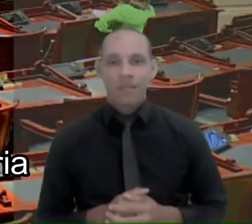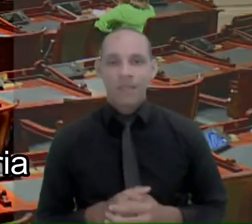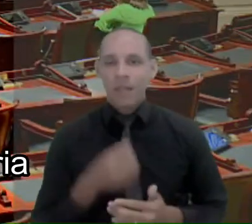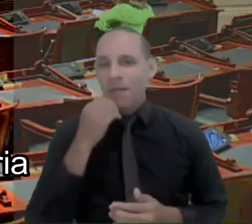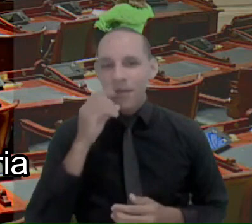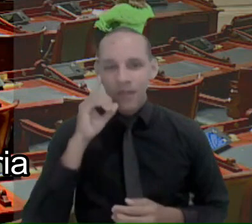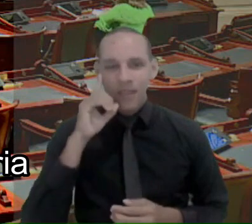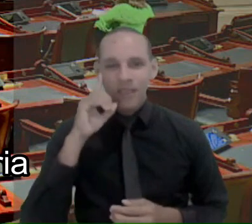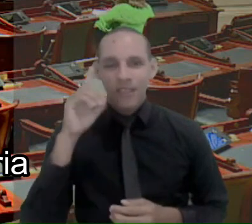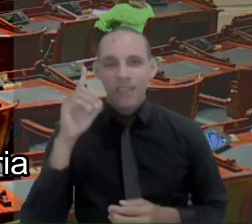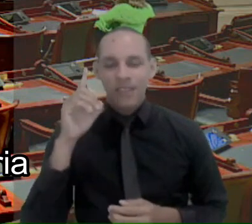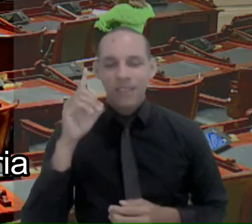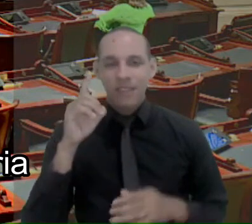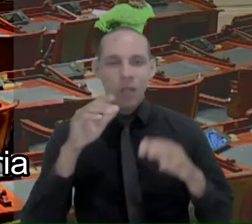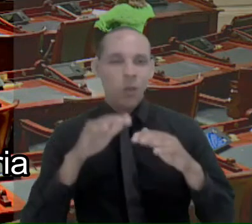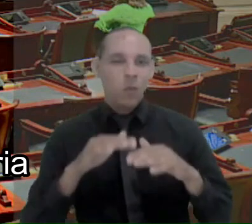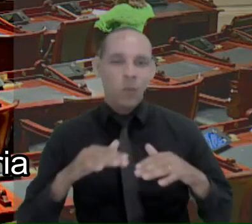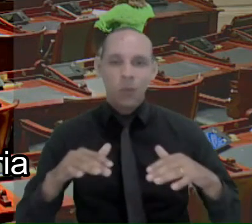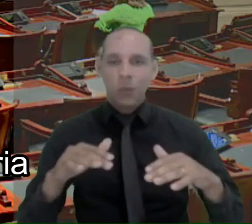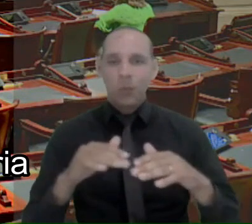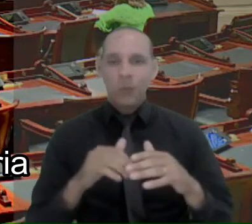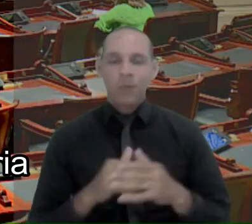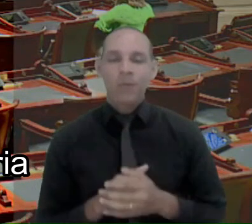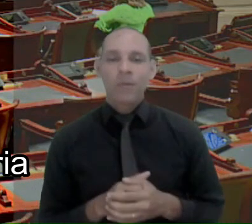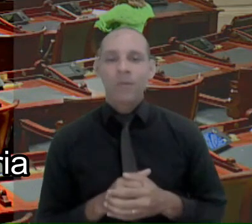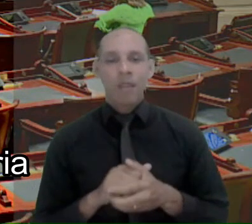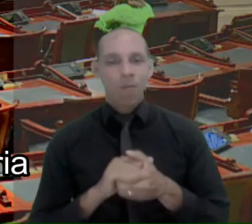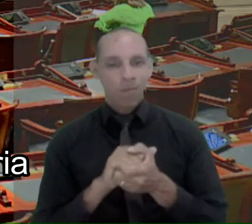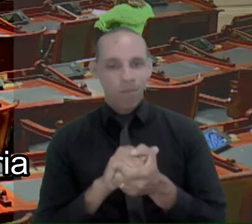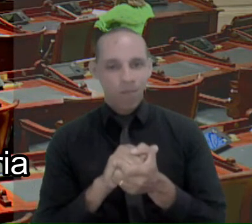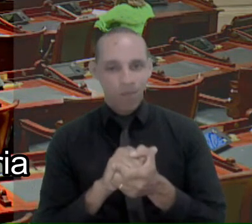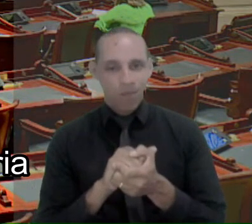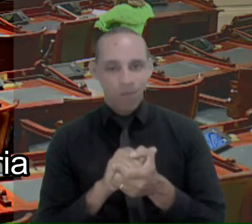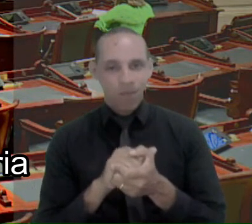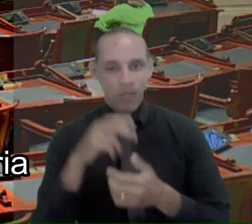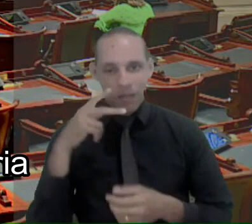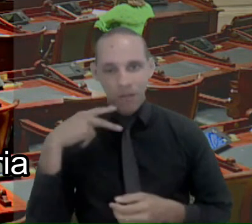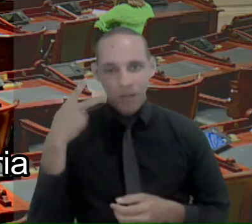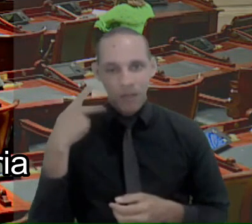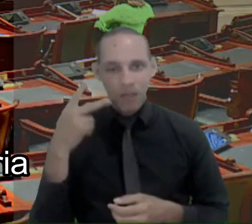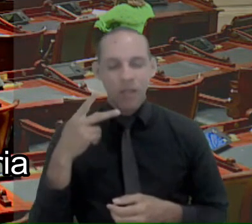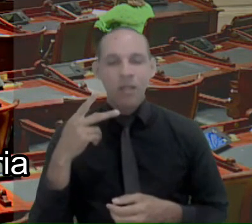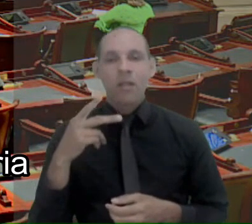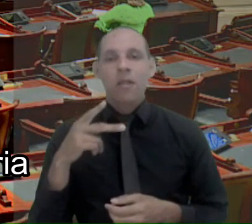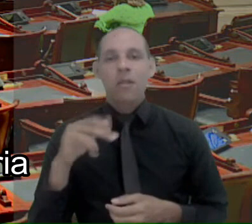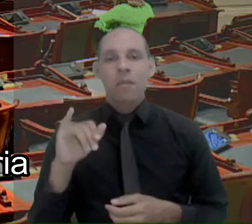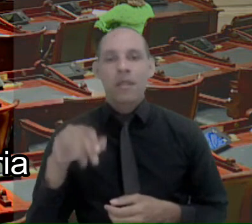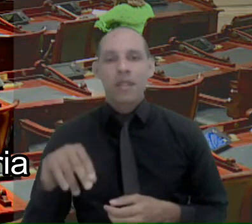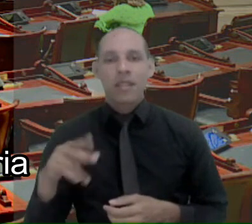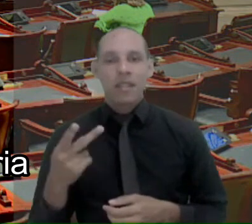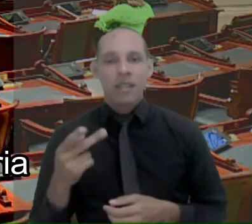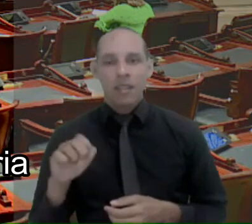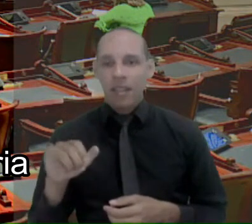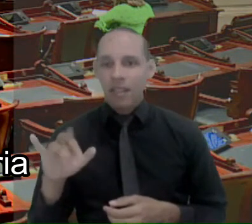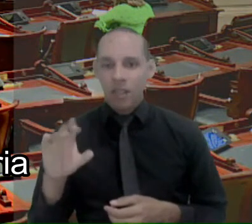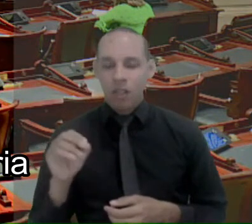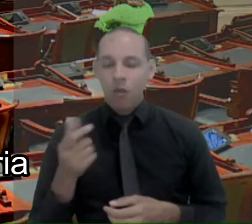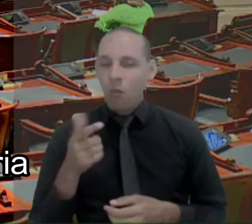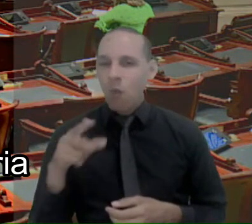dia a todas e todos. Cumprimento o vereador Paulo Pinheiro e os demais vereadores que estão aqui na sessão